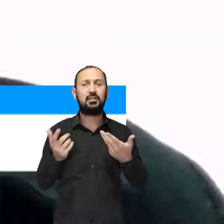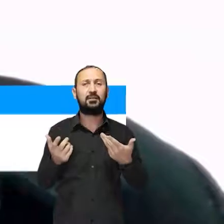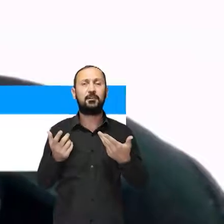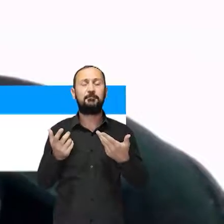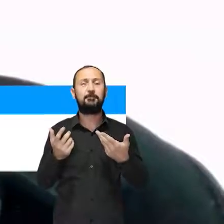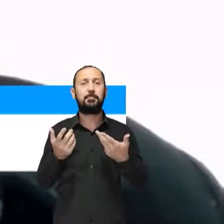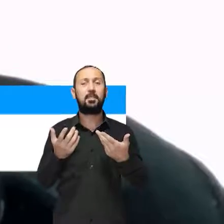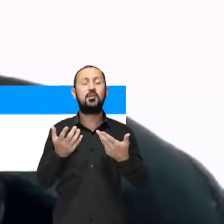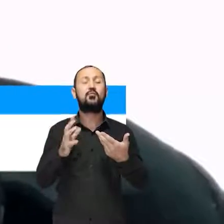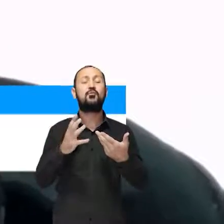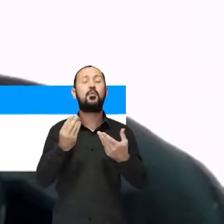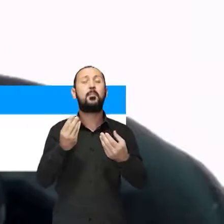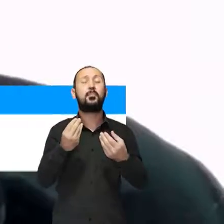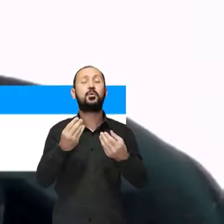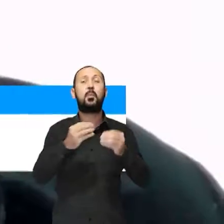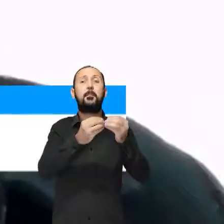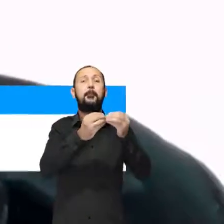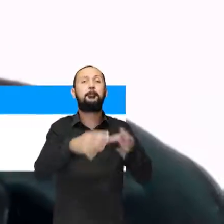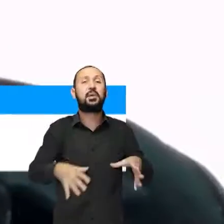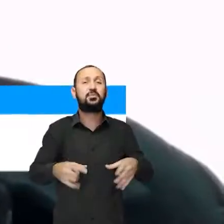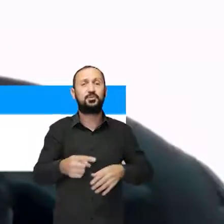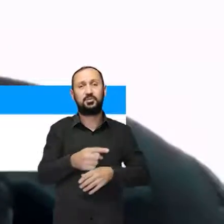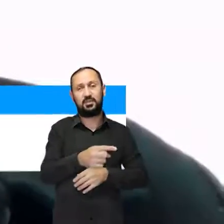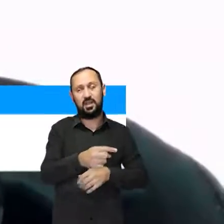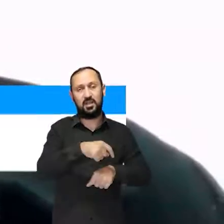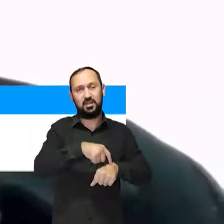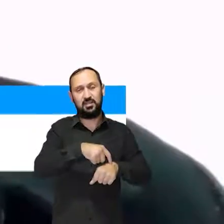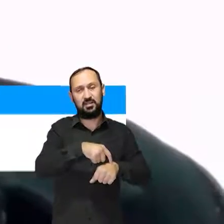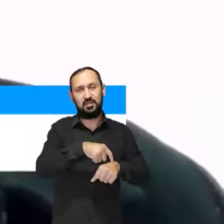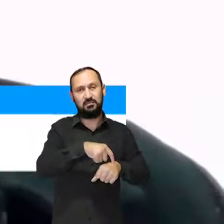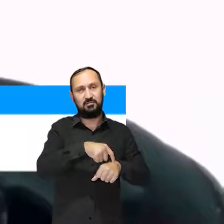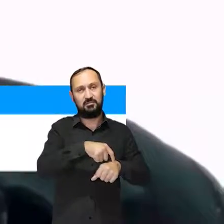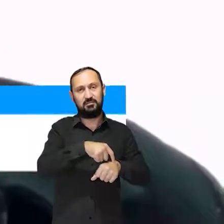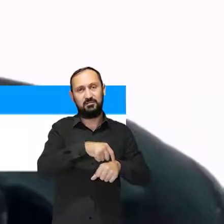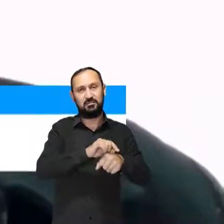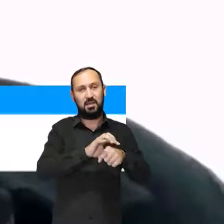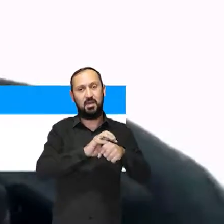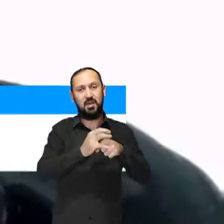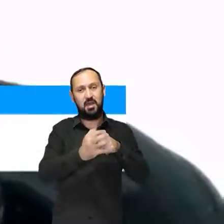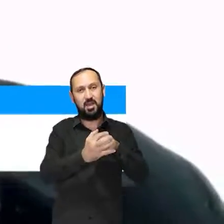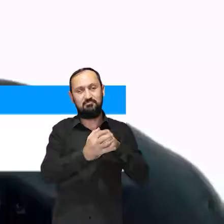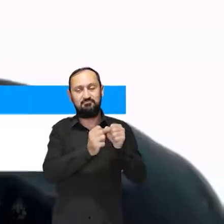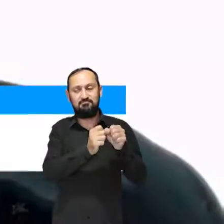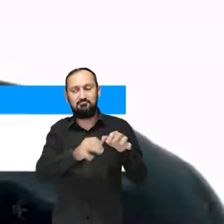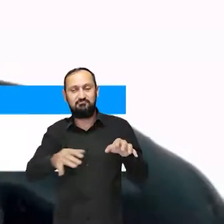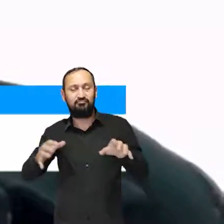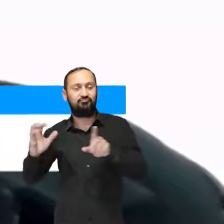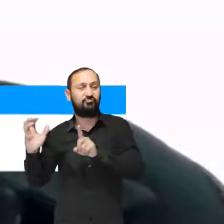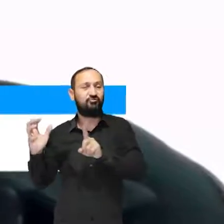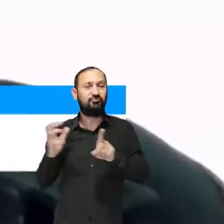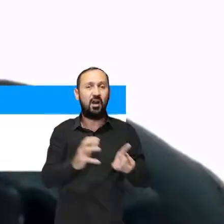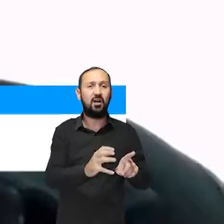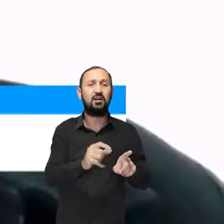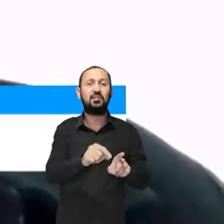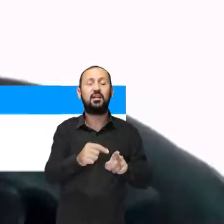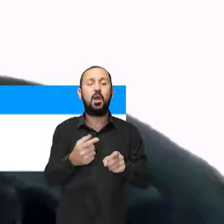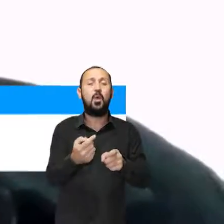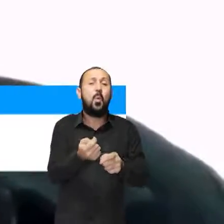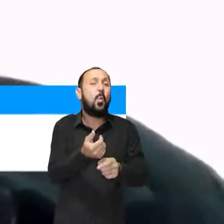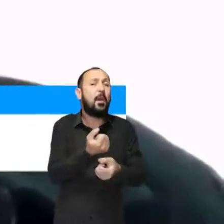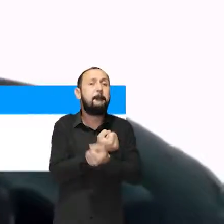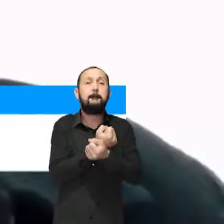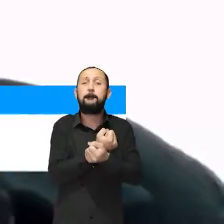foi muito atingida durante esta pandemia, ficando